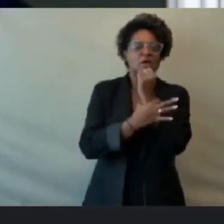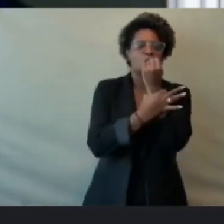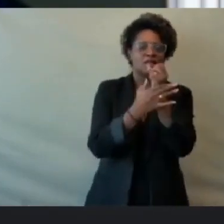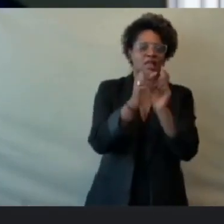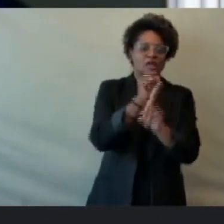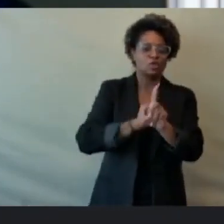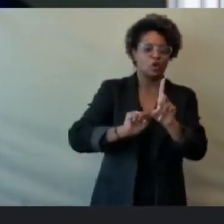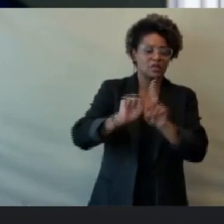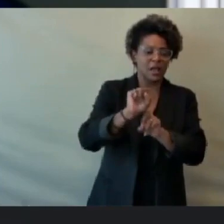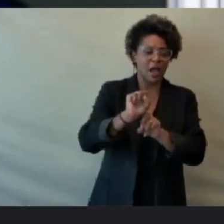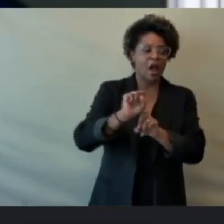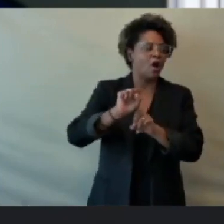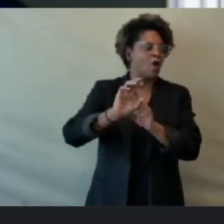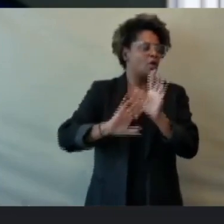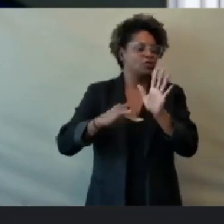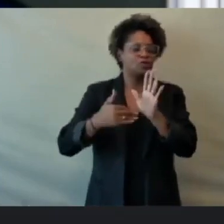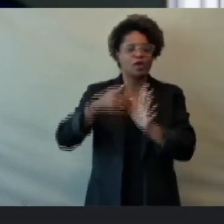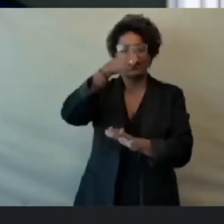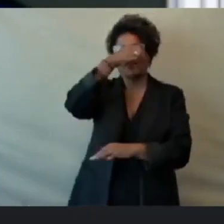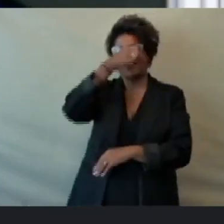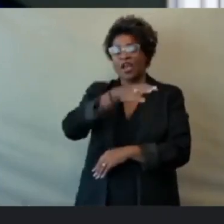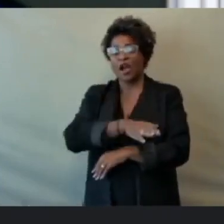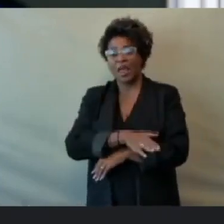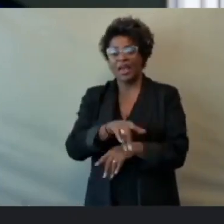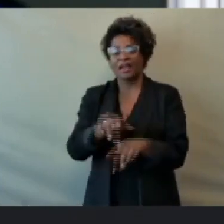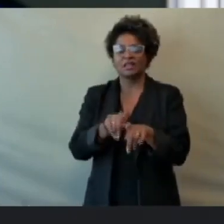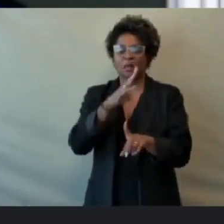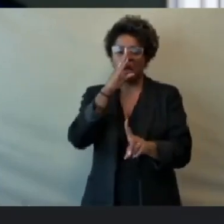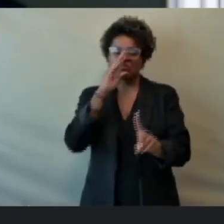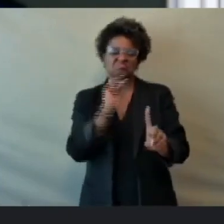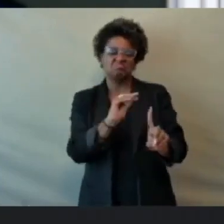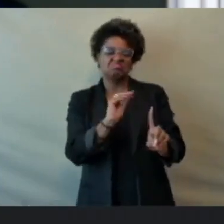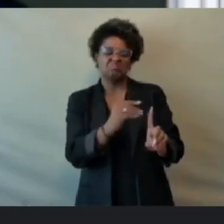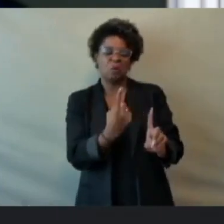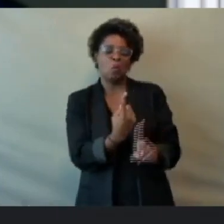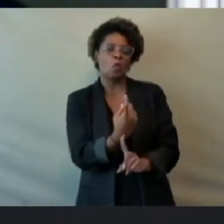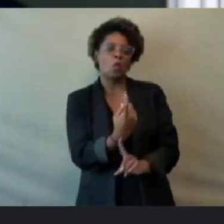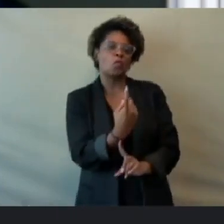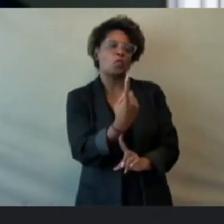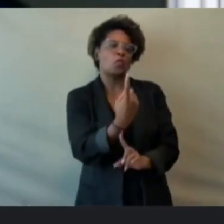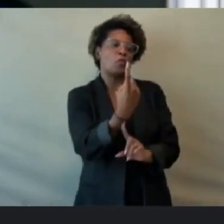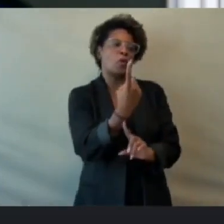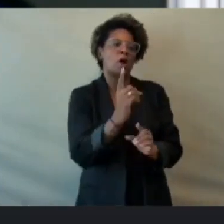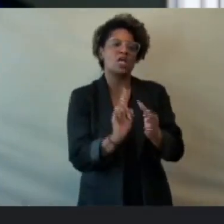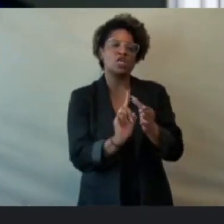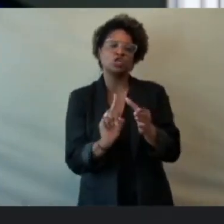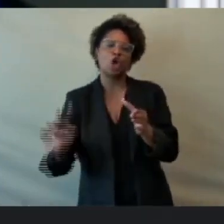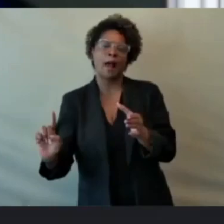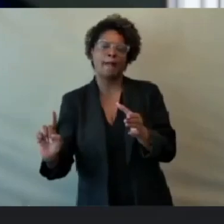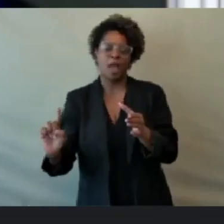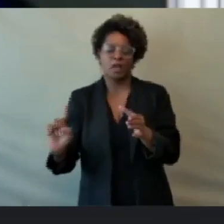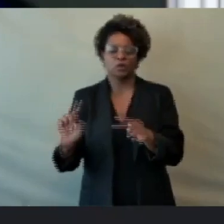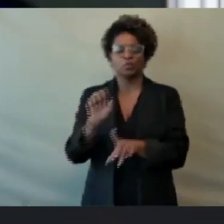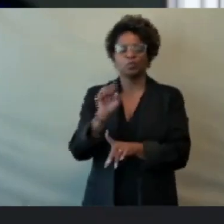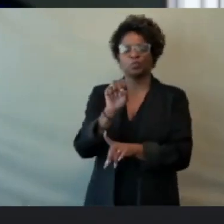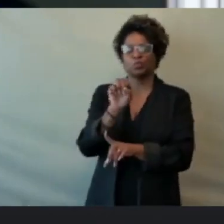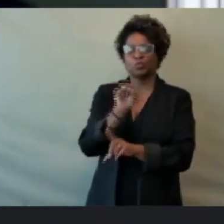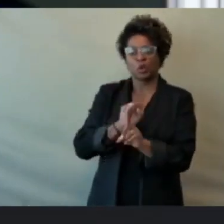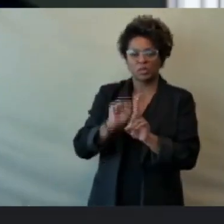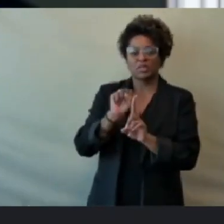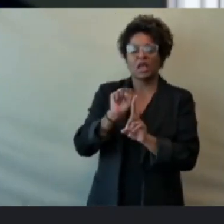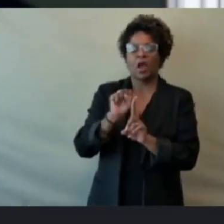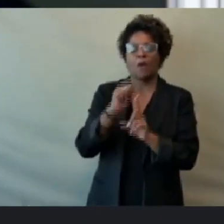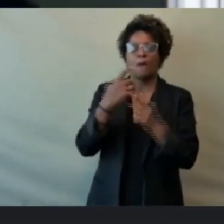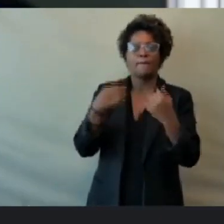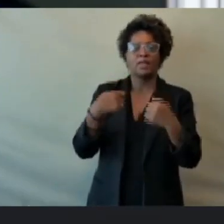situações de violência, de negligência, de solidão, de isolamento social, temos que pensar ainda de como os nossos idosos